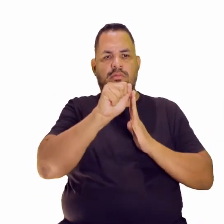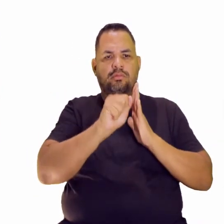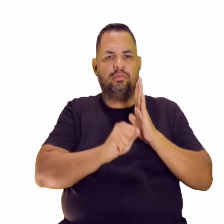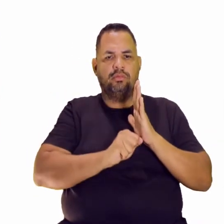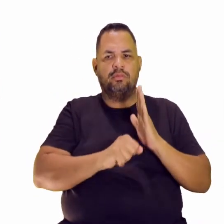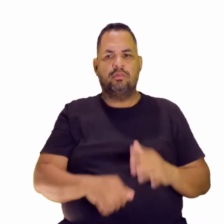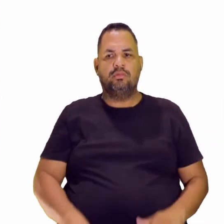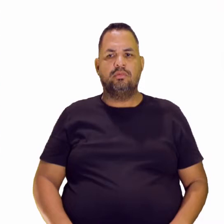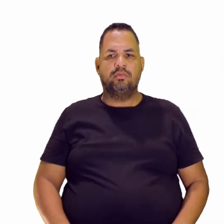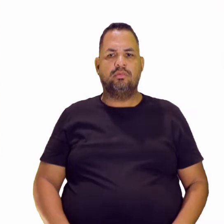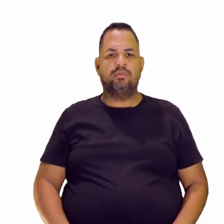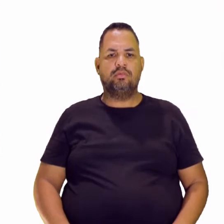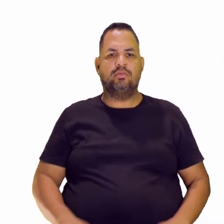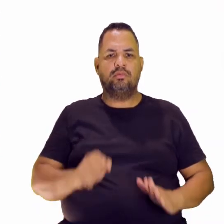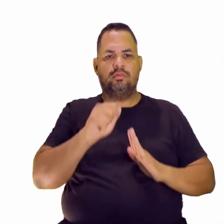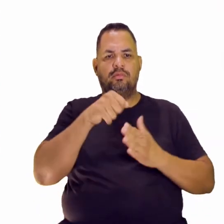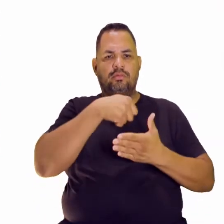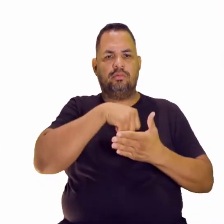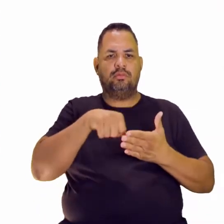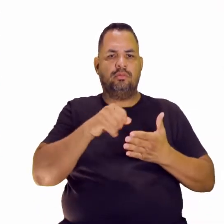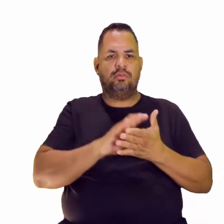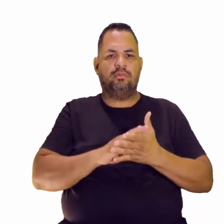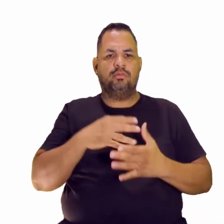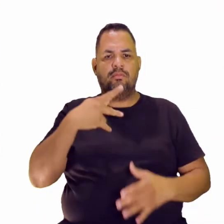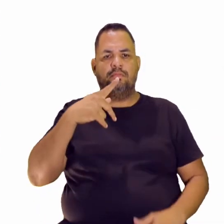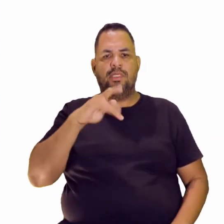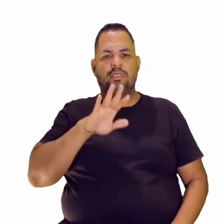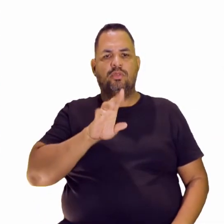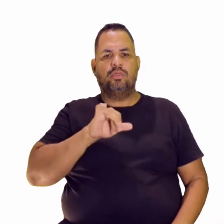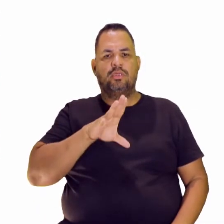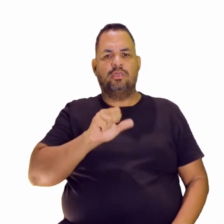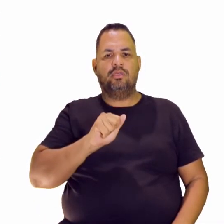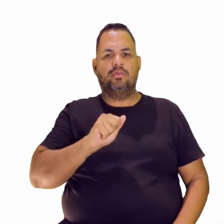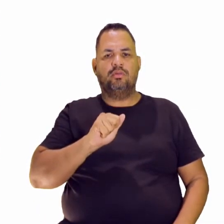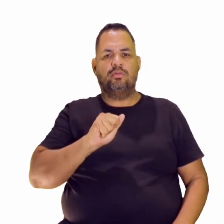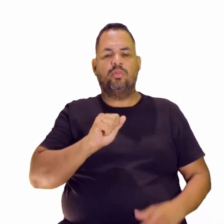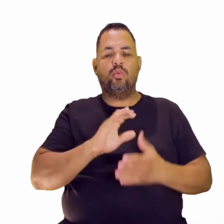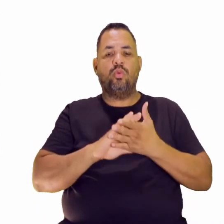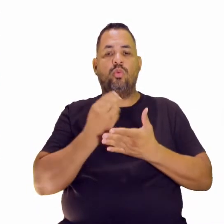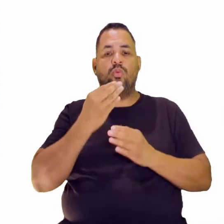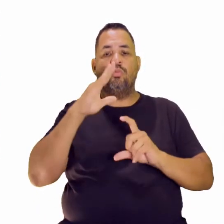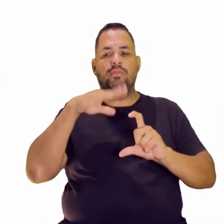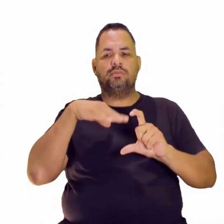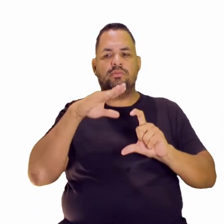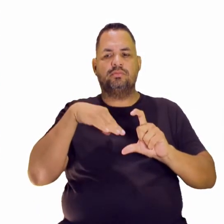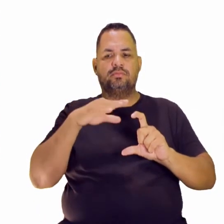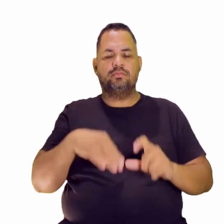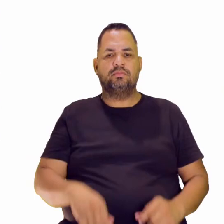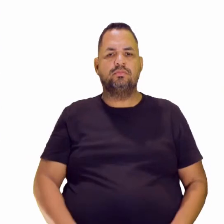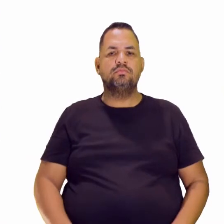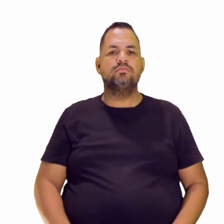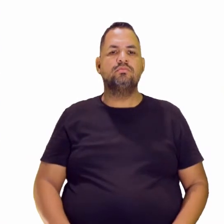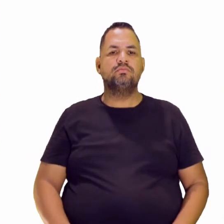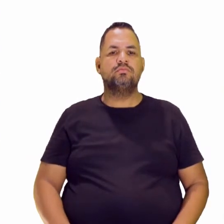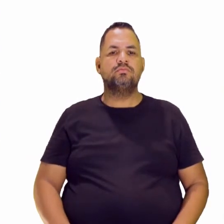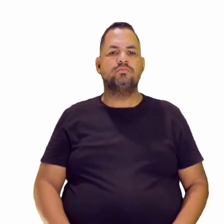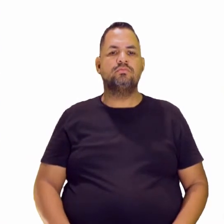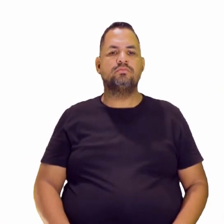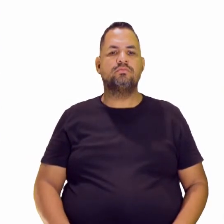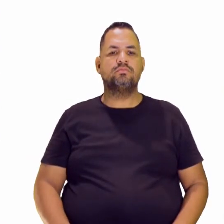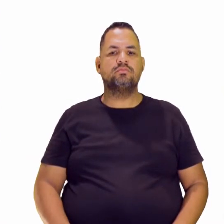Malfatti. Ele escreveu um artigo com o nome Paranoia ou Mistificação.